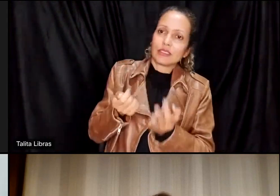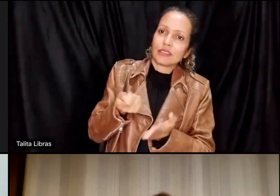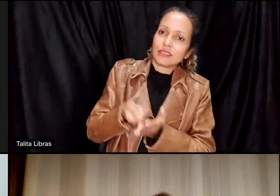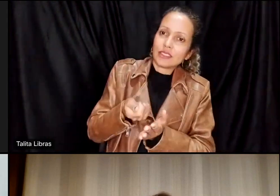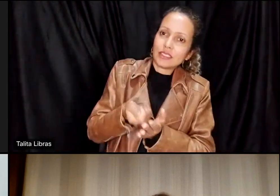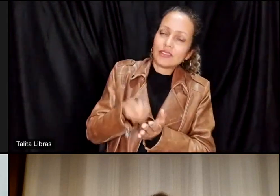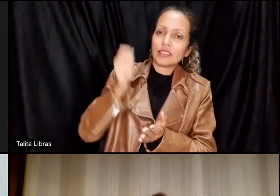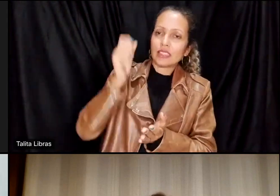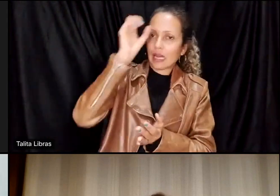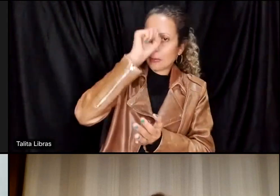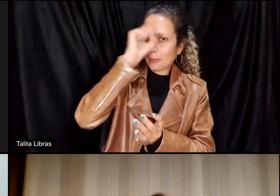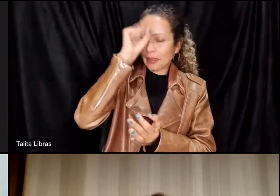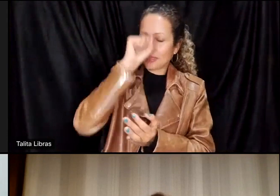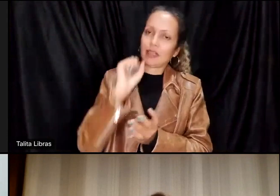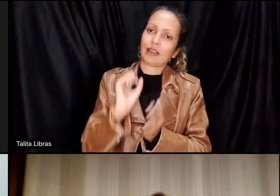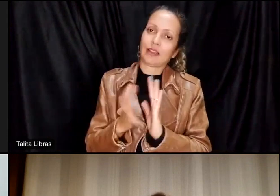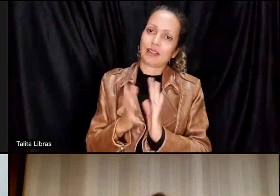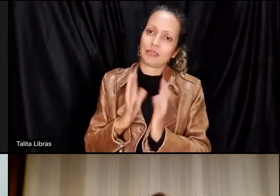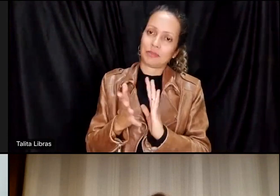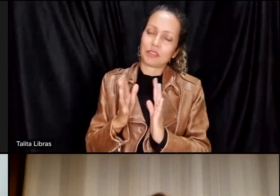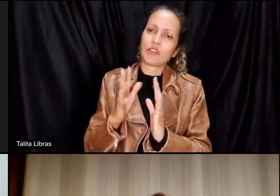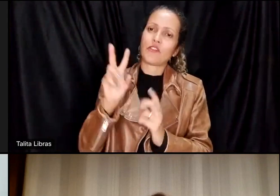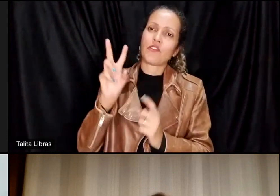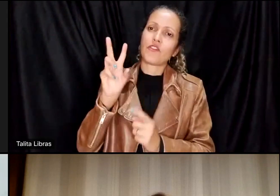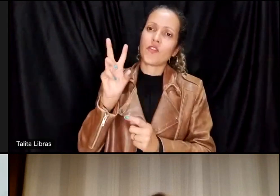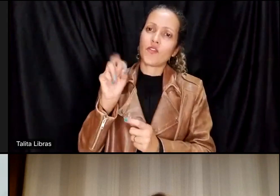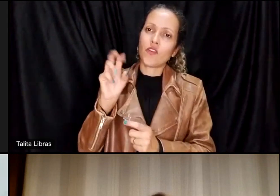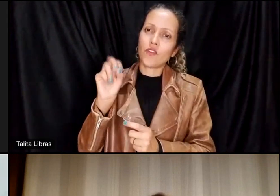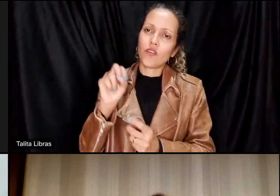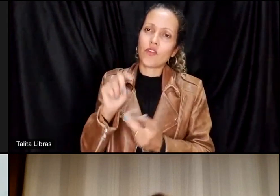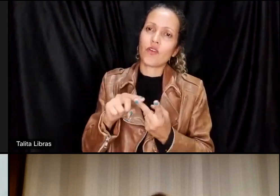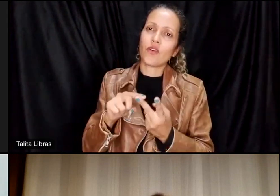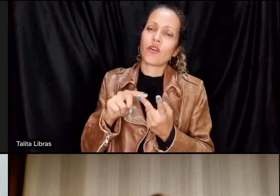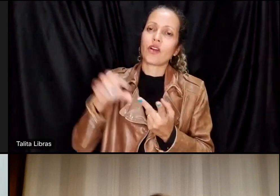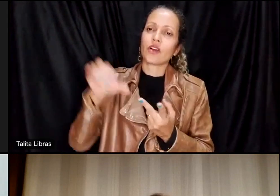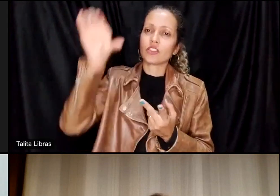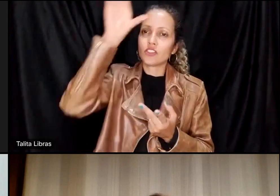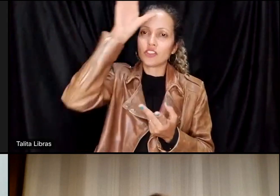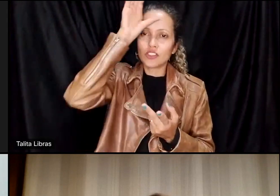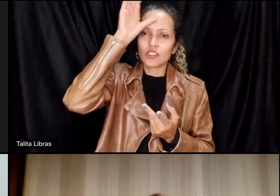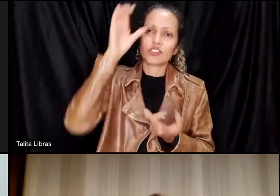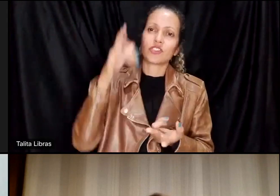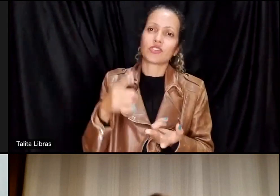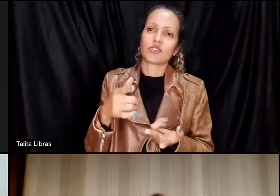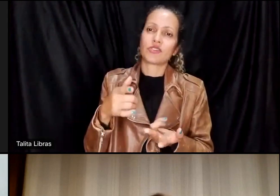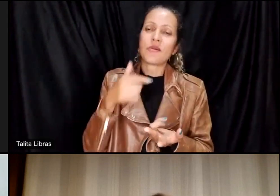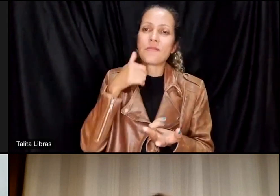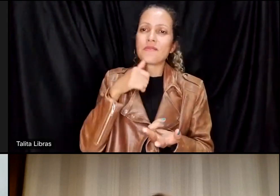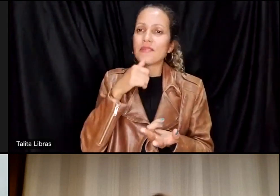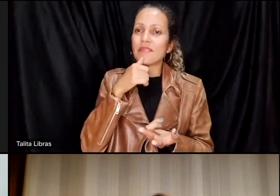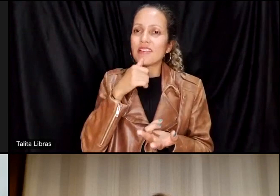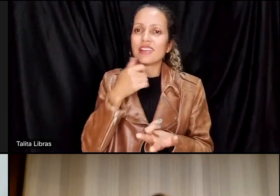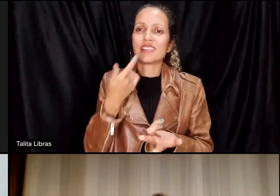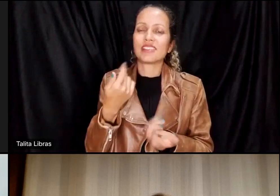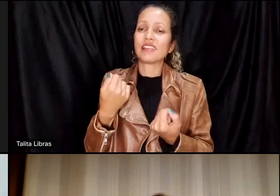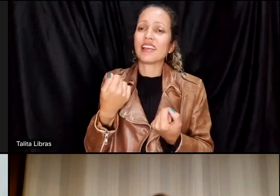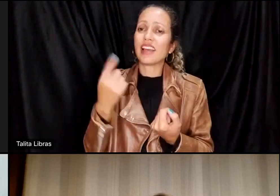Vô, vó, tio. E é uma língua tão linda. A gente, aqui na minha cidade,